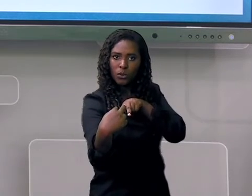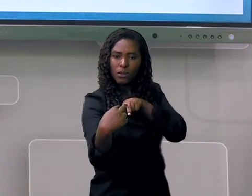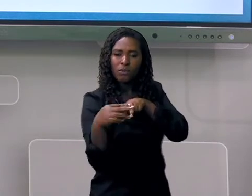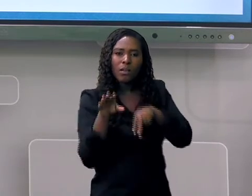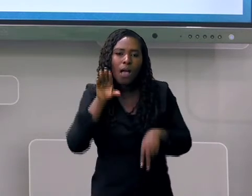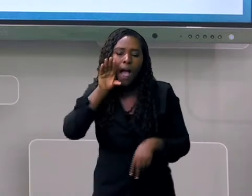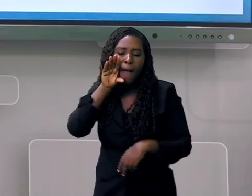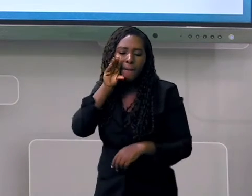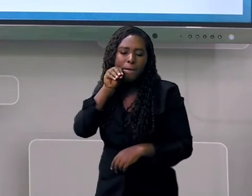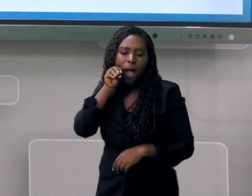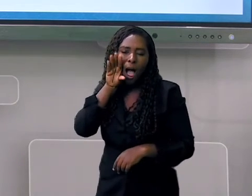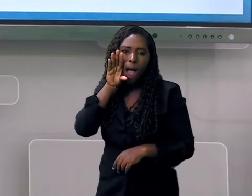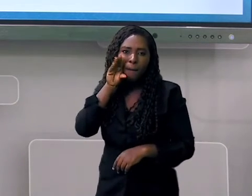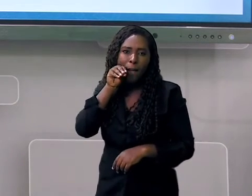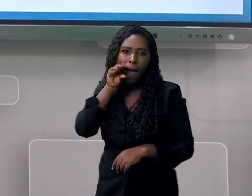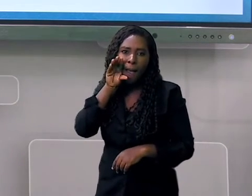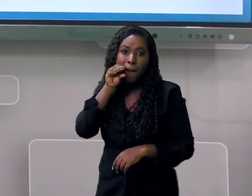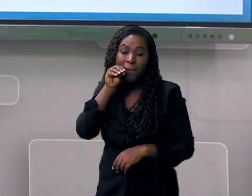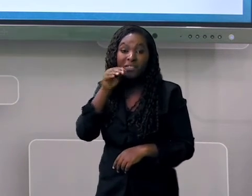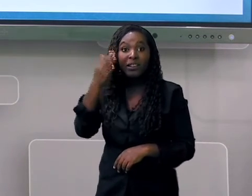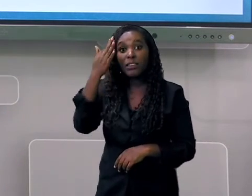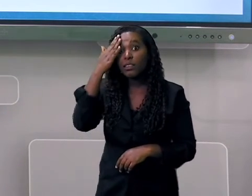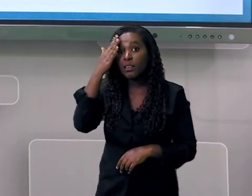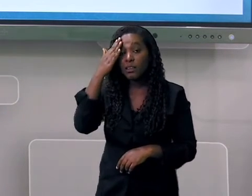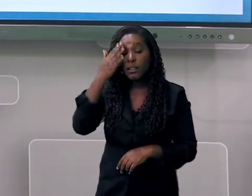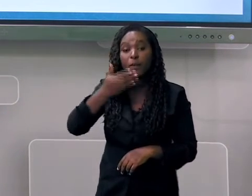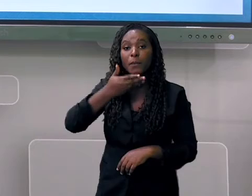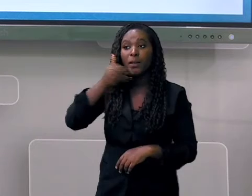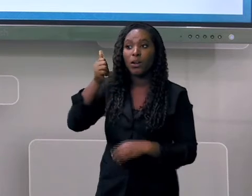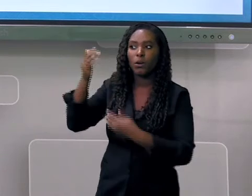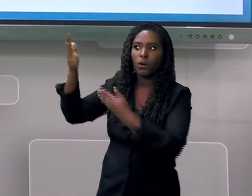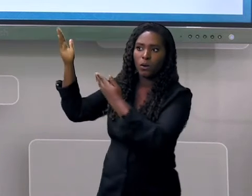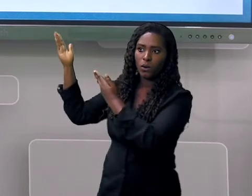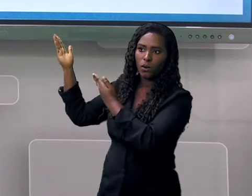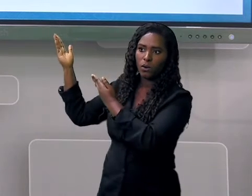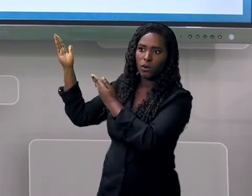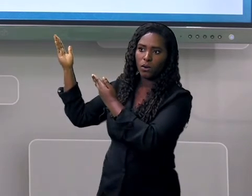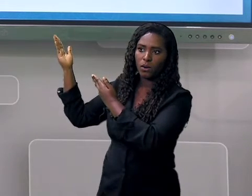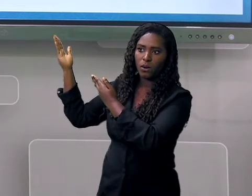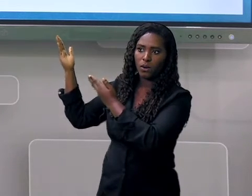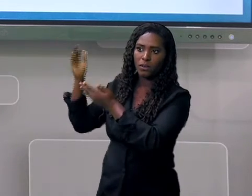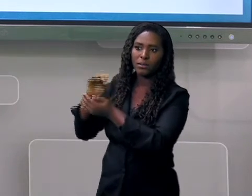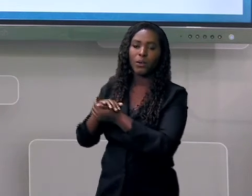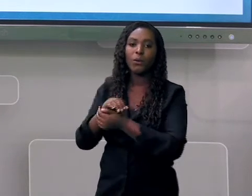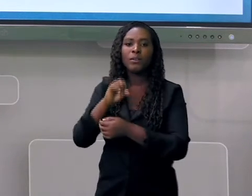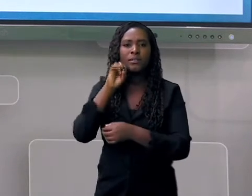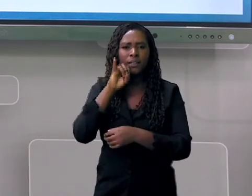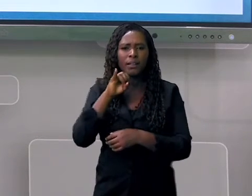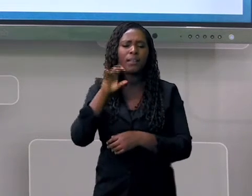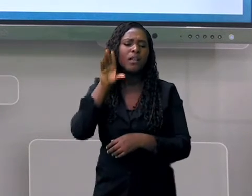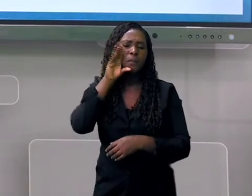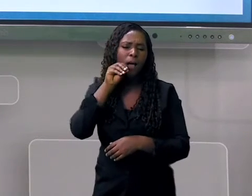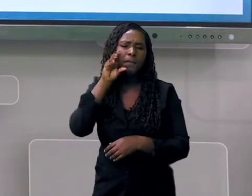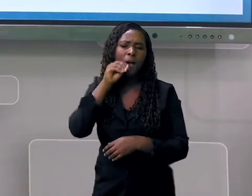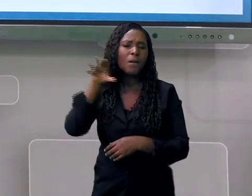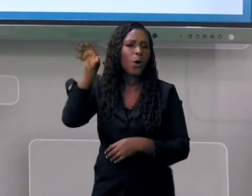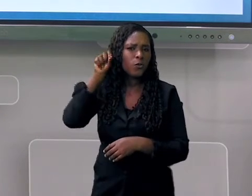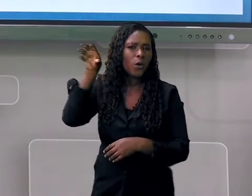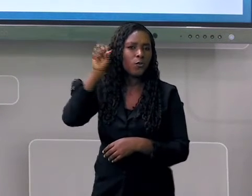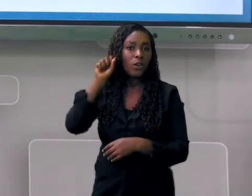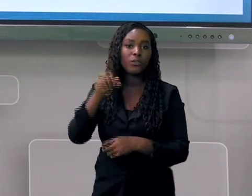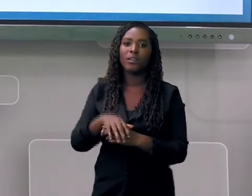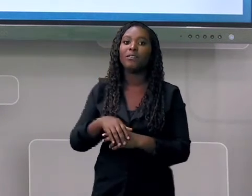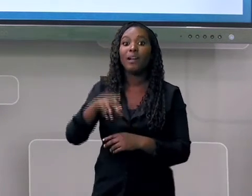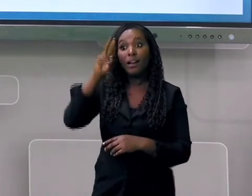a mesma palavra, né, ou a mesma frase, mais chances ela vai ter de se lembrar delas. E finalizando,